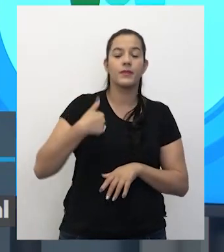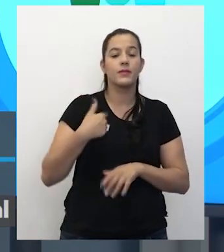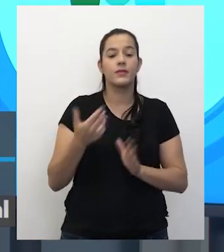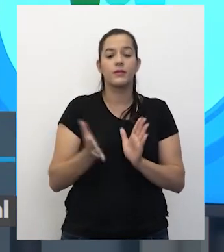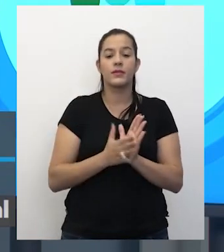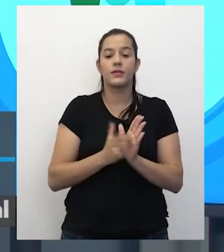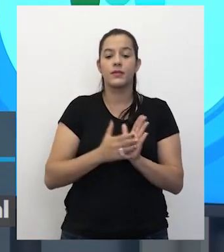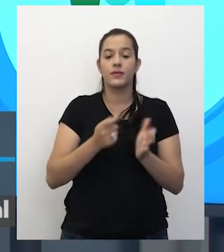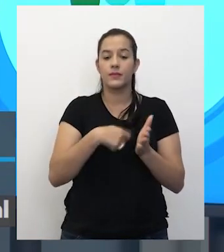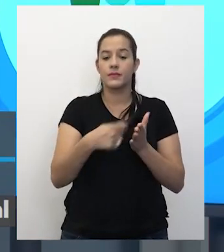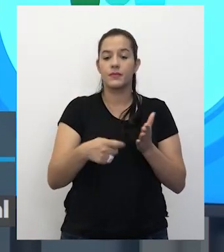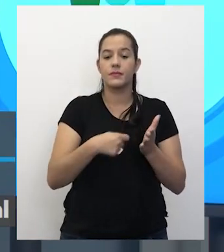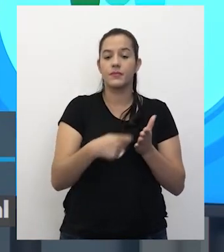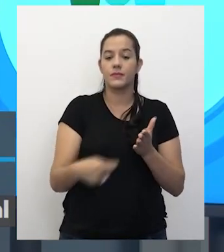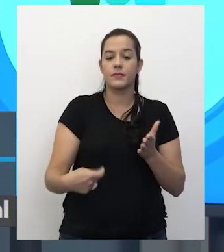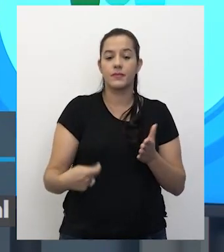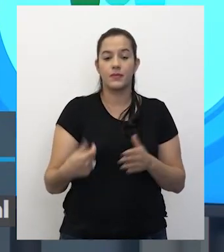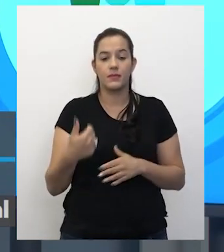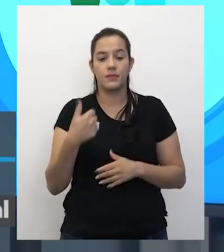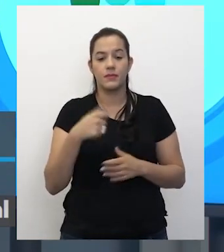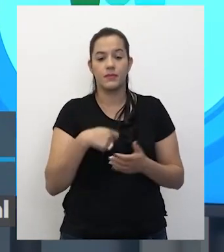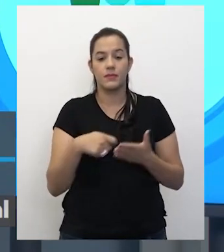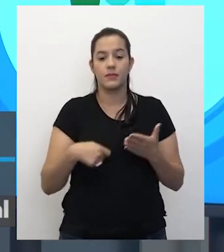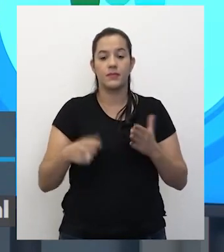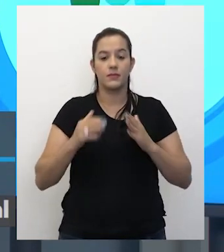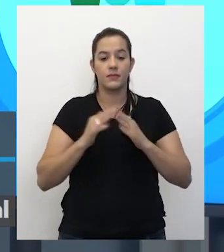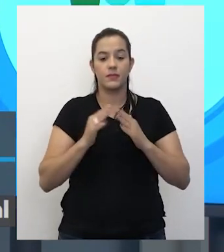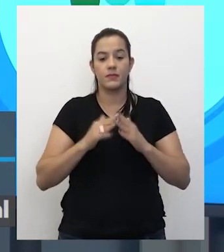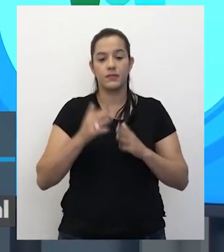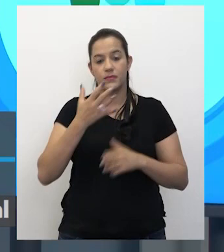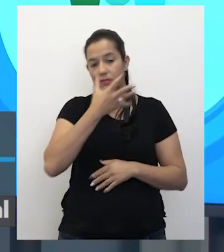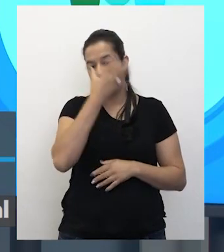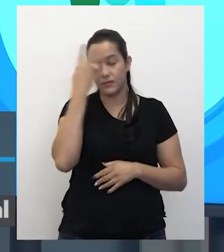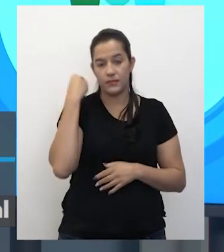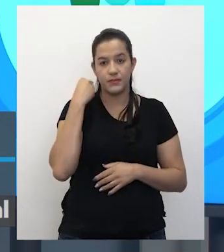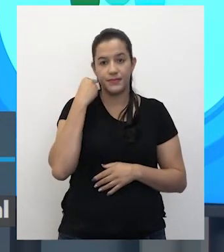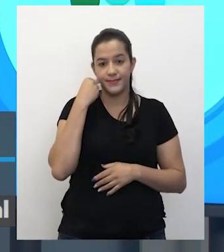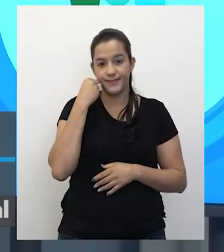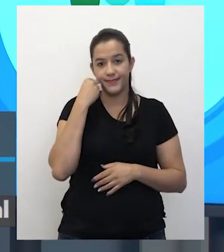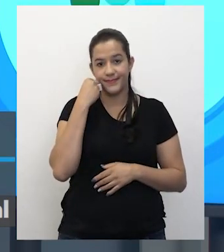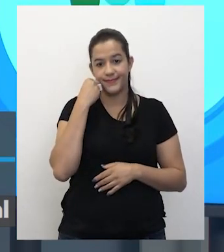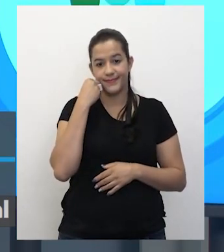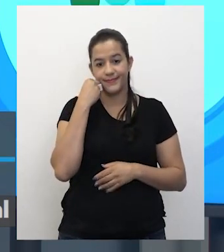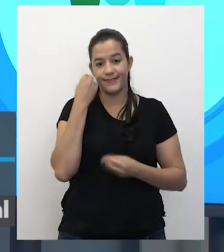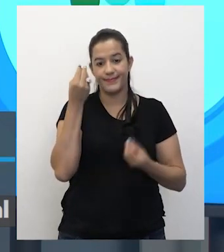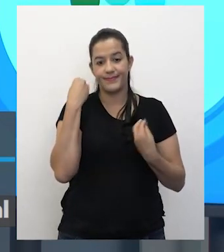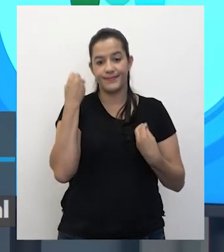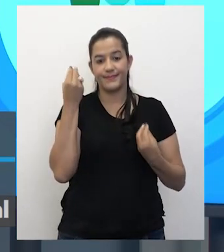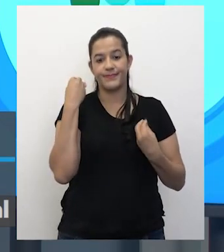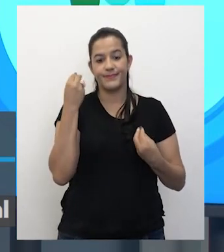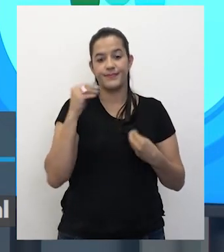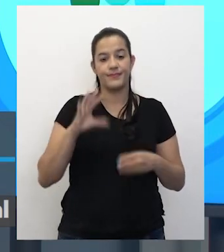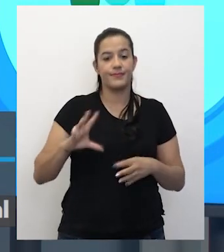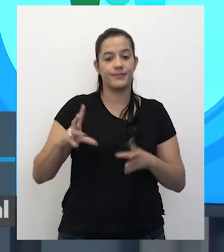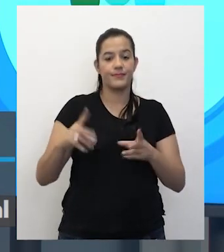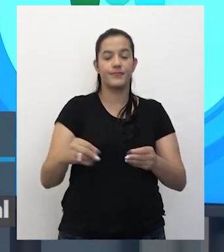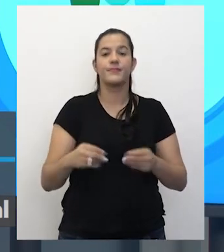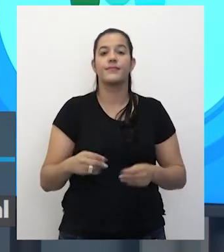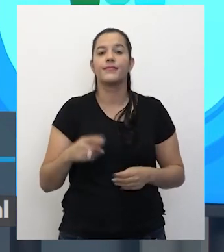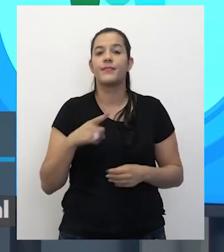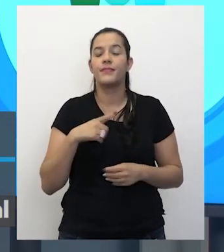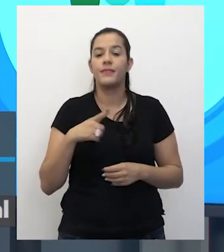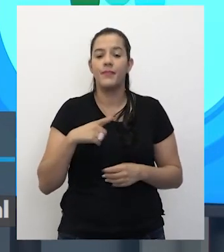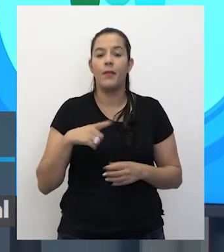o seu caderno que eu vou corrigir a sua lição, tarefa de casa. Ai, professor, eu esqueci totalmente que